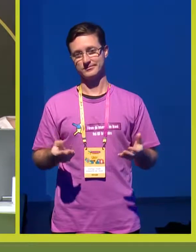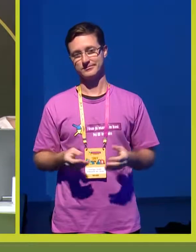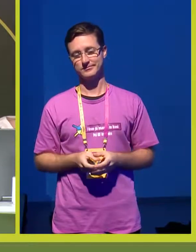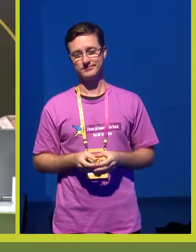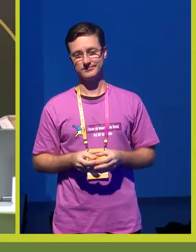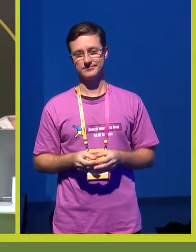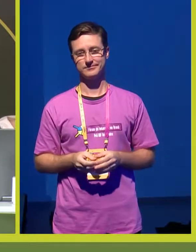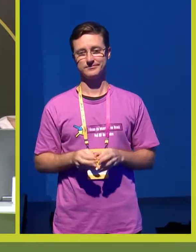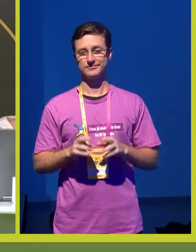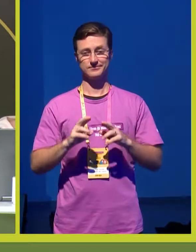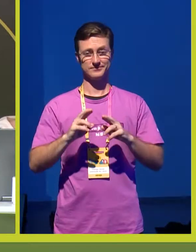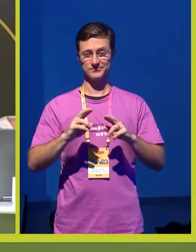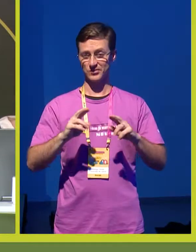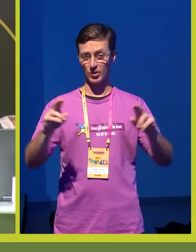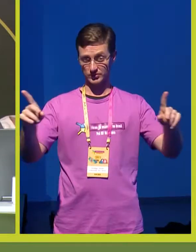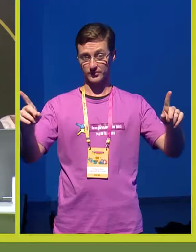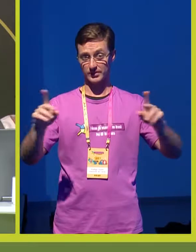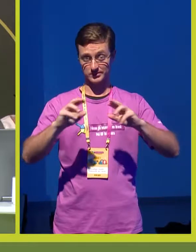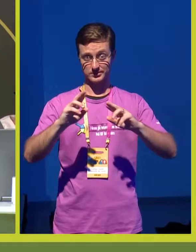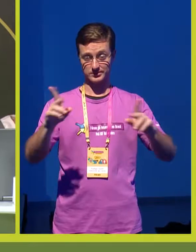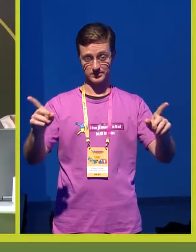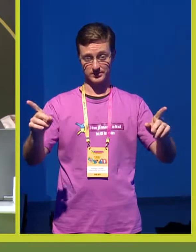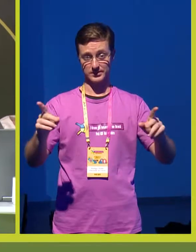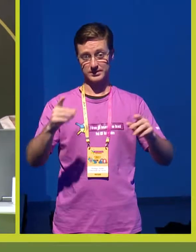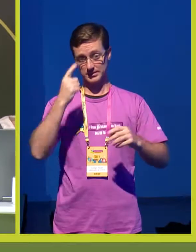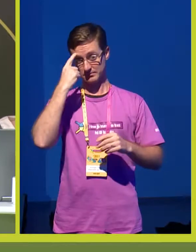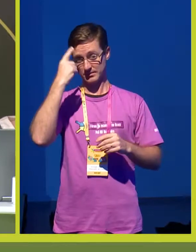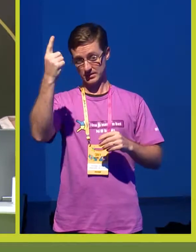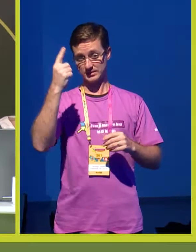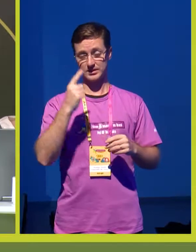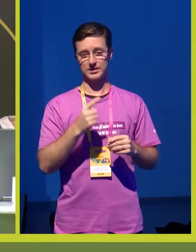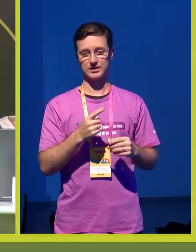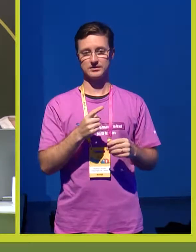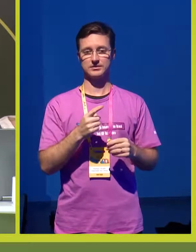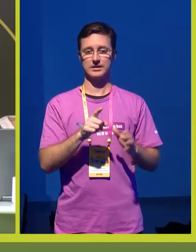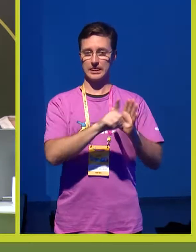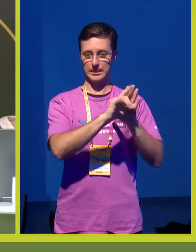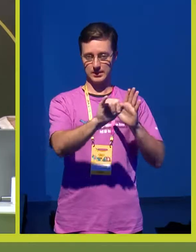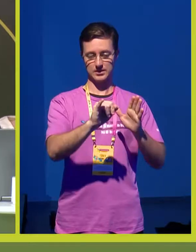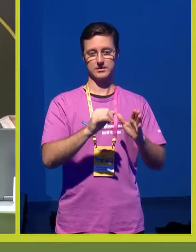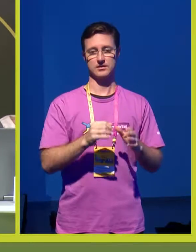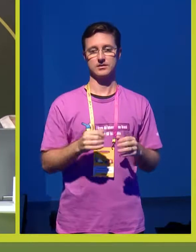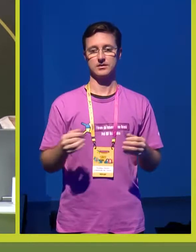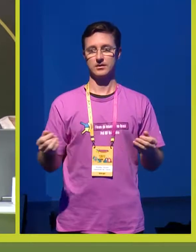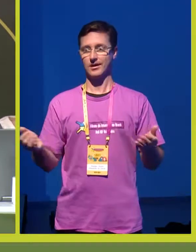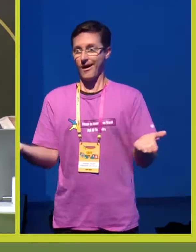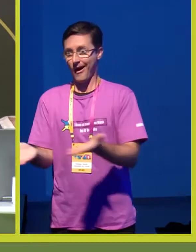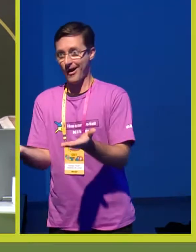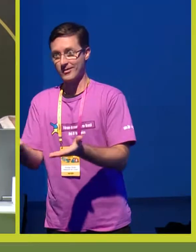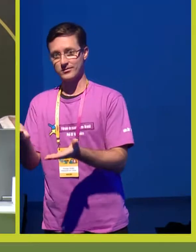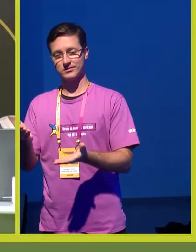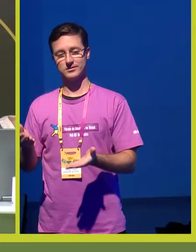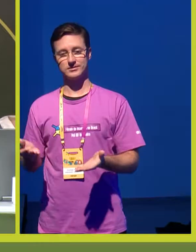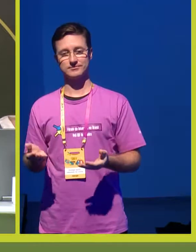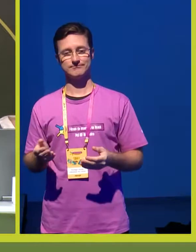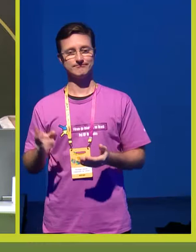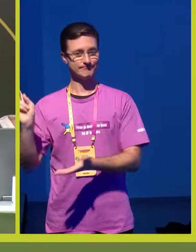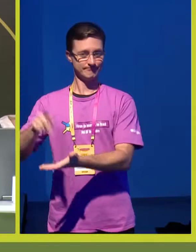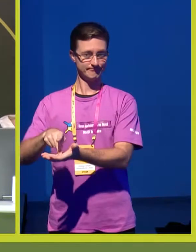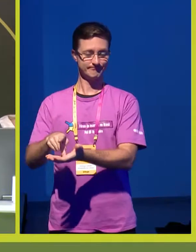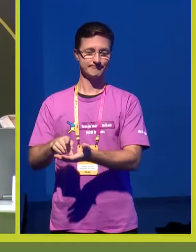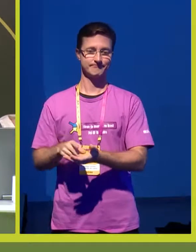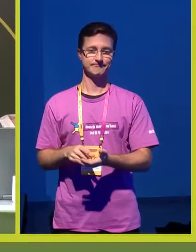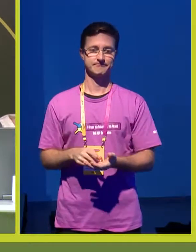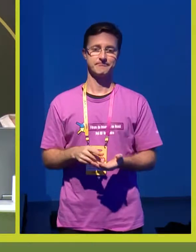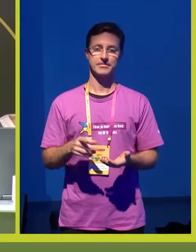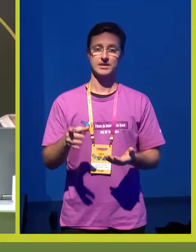de um universo em que foi pensada a lei principal de processo penal e da realidade que a gente enfrenta, hoje em dia,